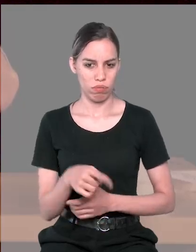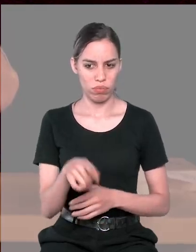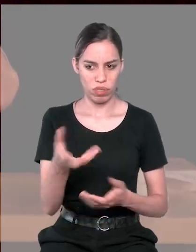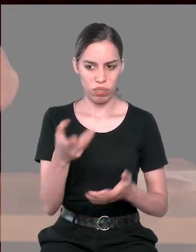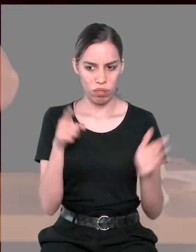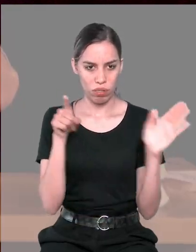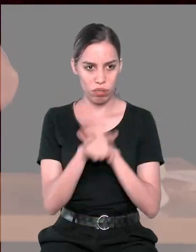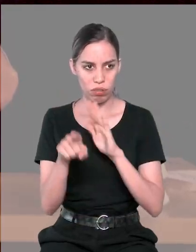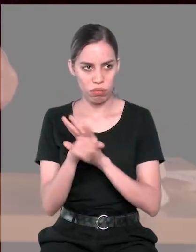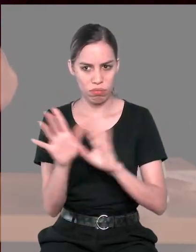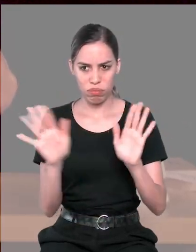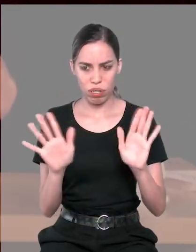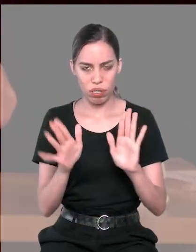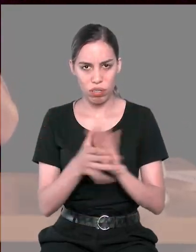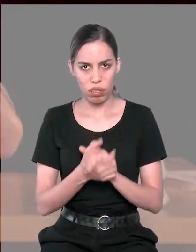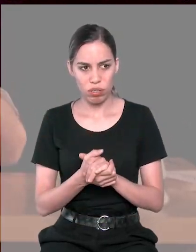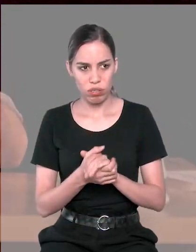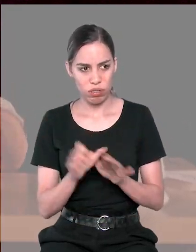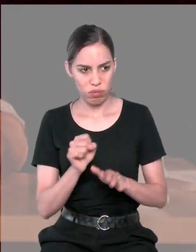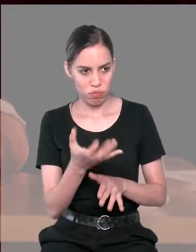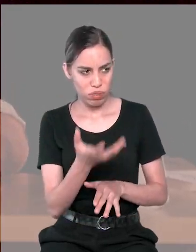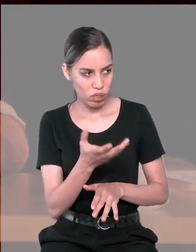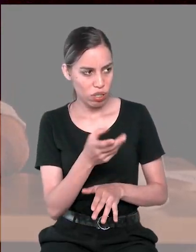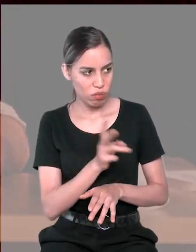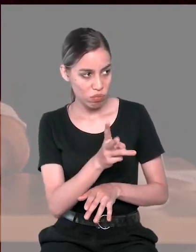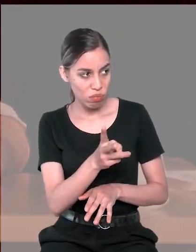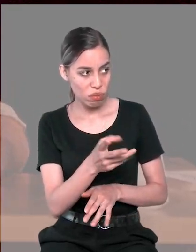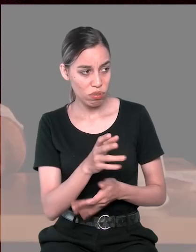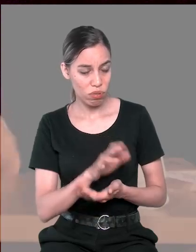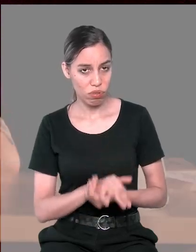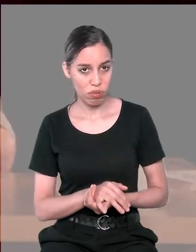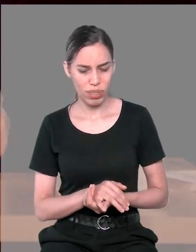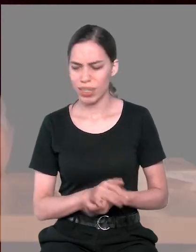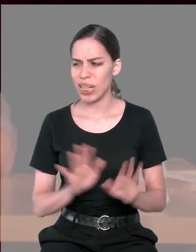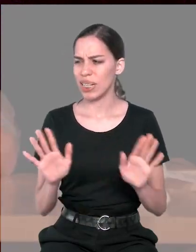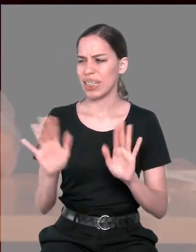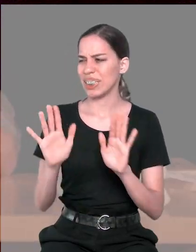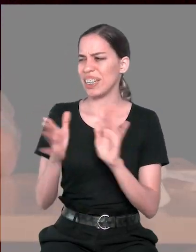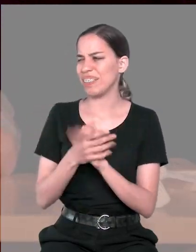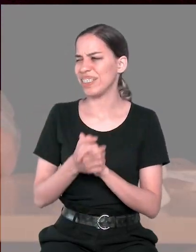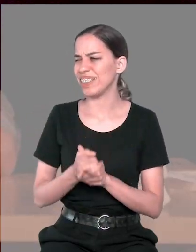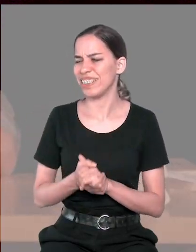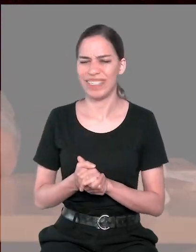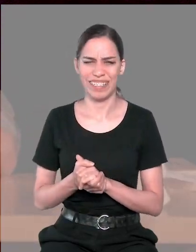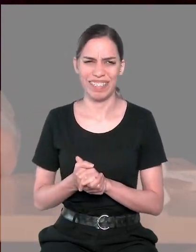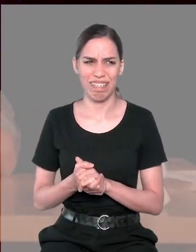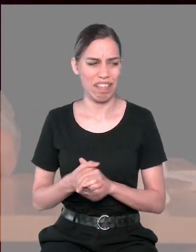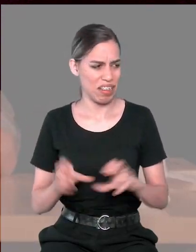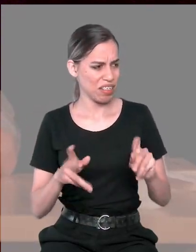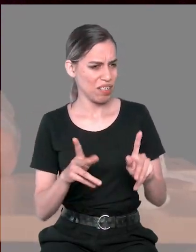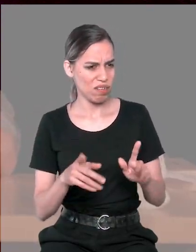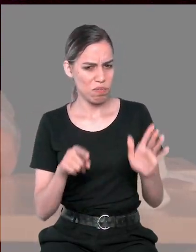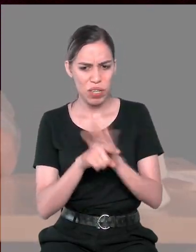Quer, gente? Alguém? Não? Se quiser continuar uma coisa? Não. Tá tudo